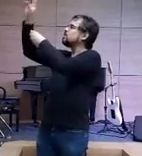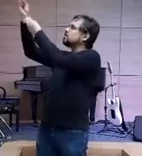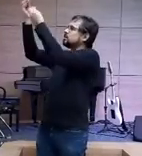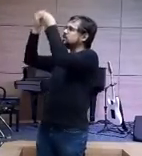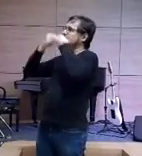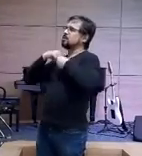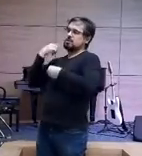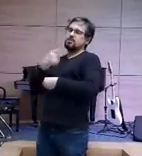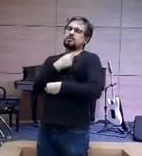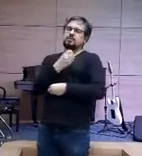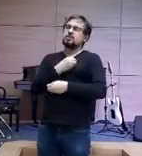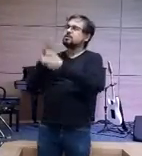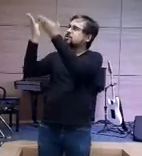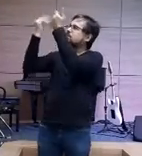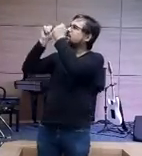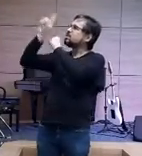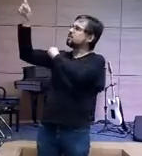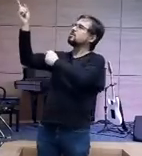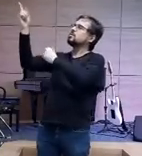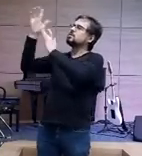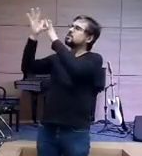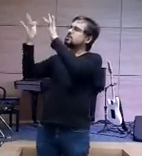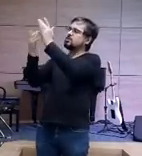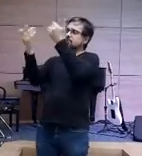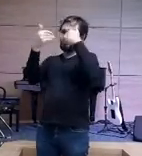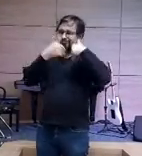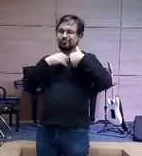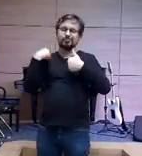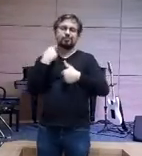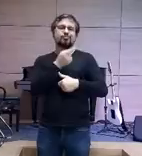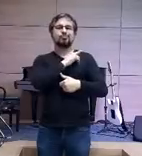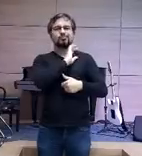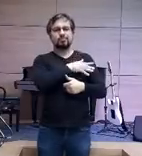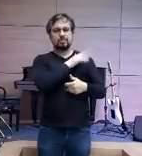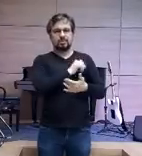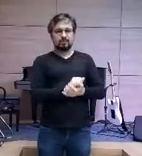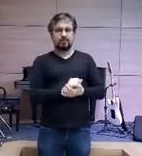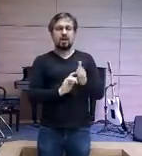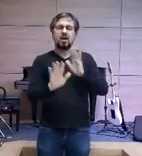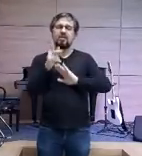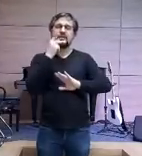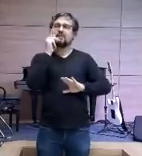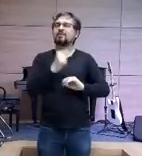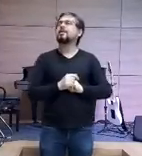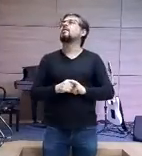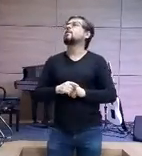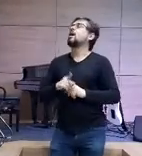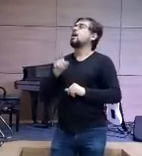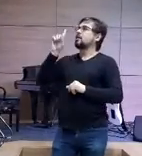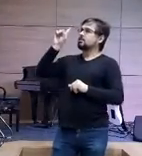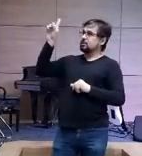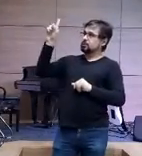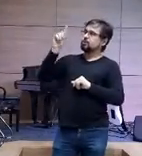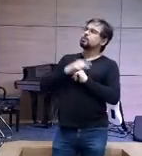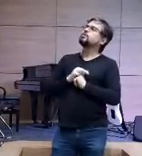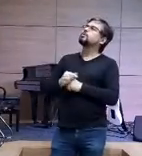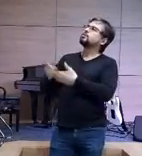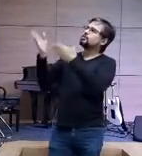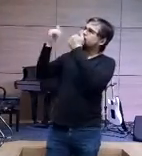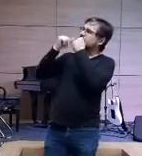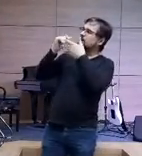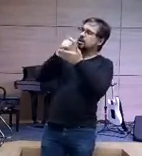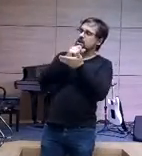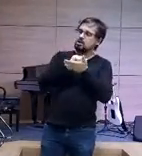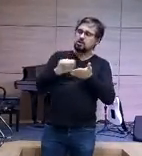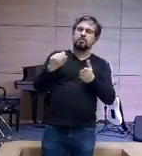na nossa vida e não adianta você disse que coloca Deus para resolver tudo